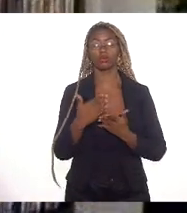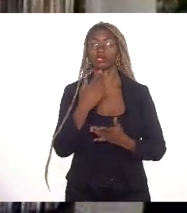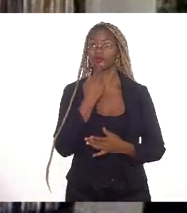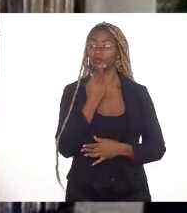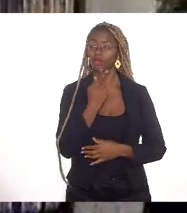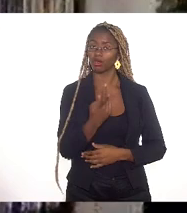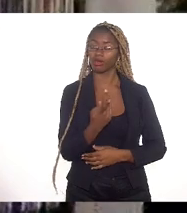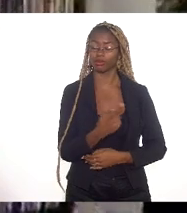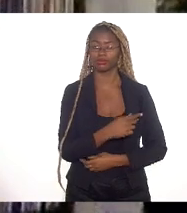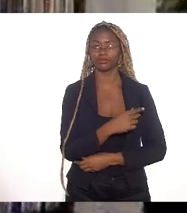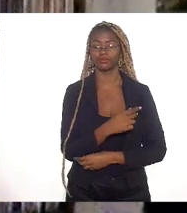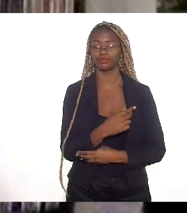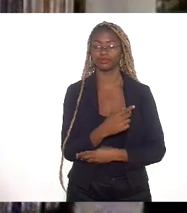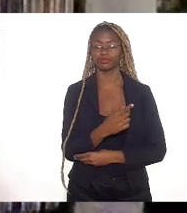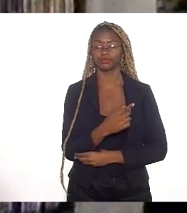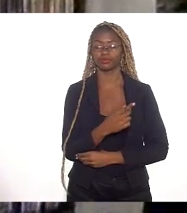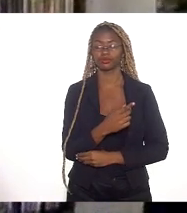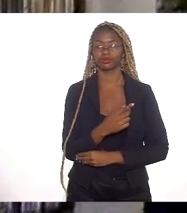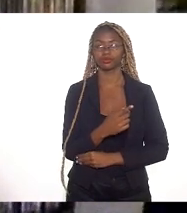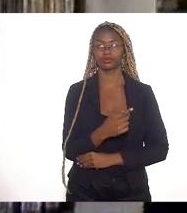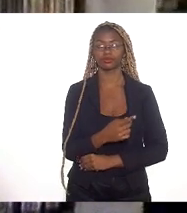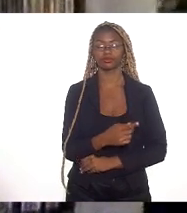falando